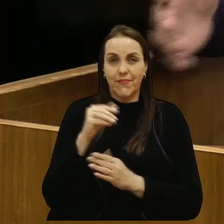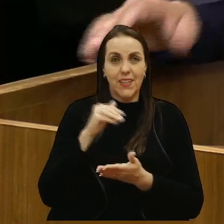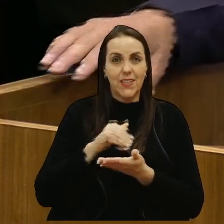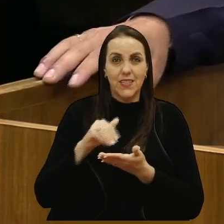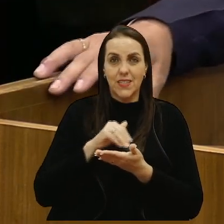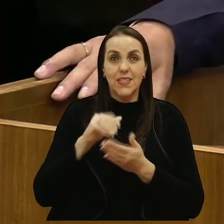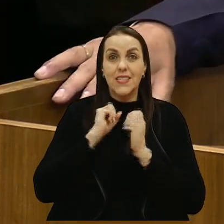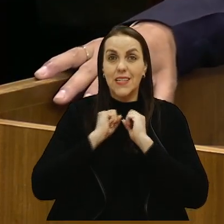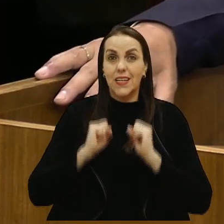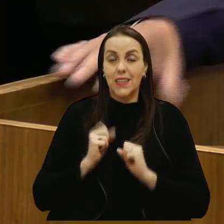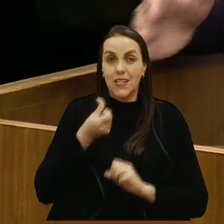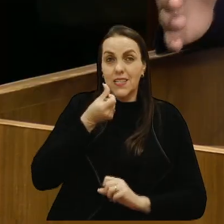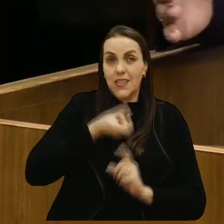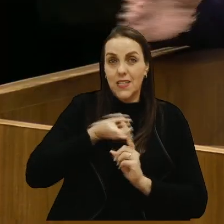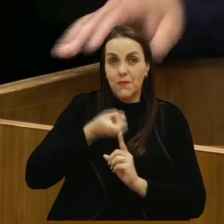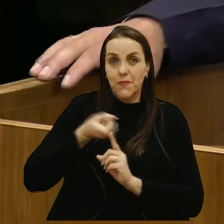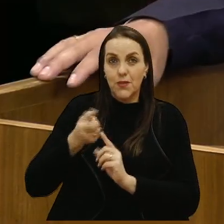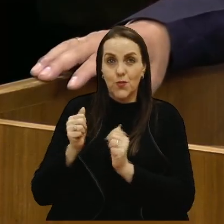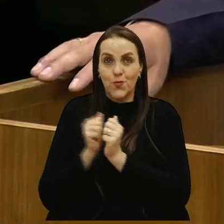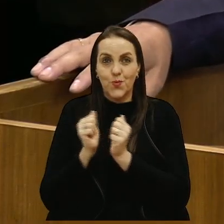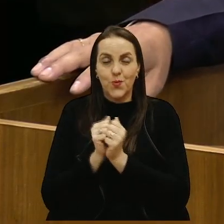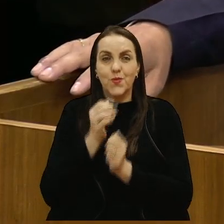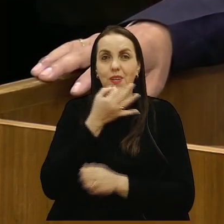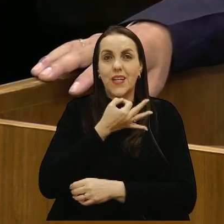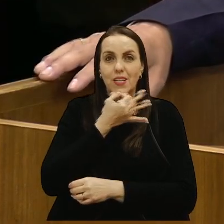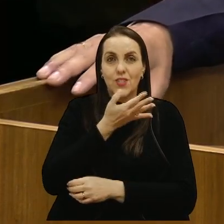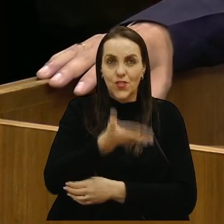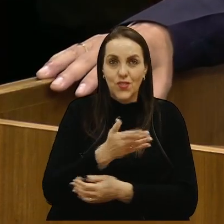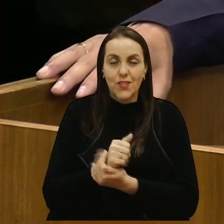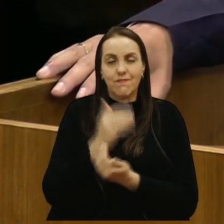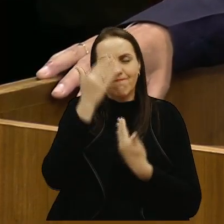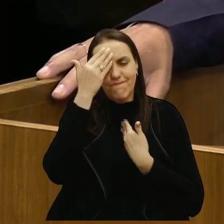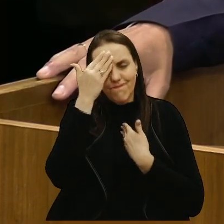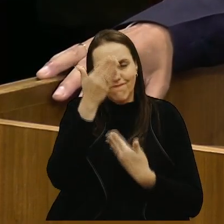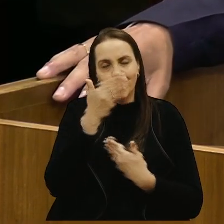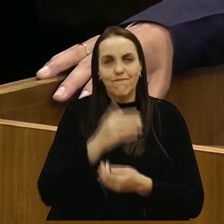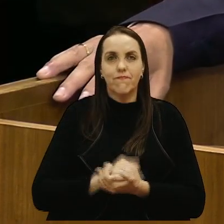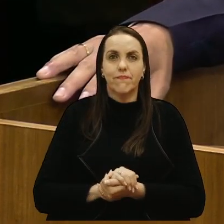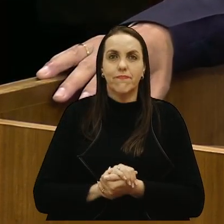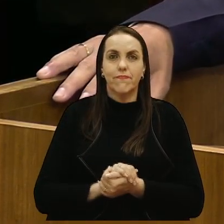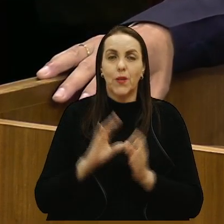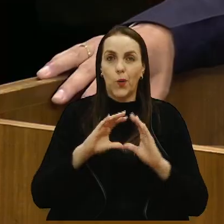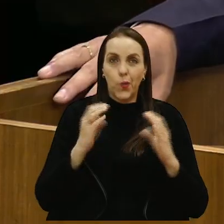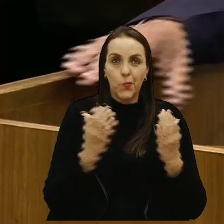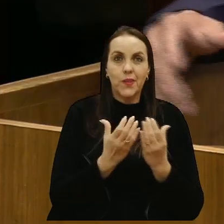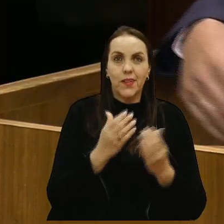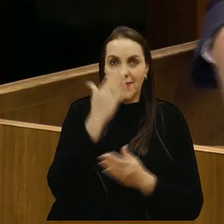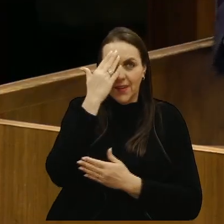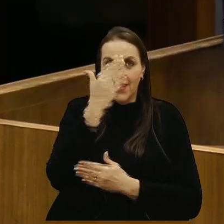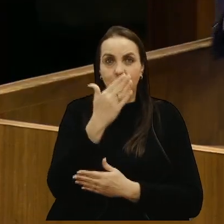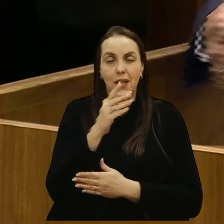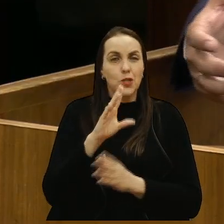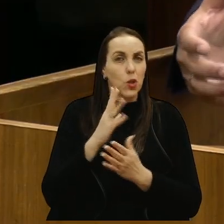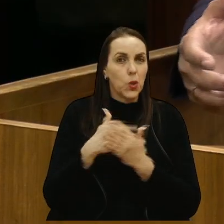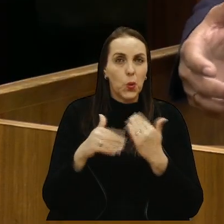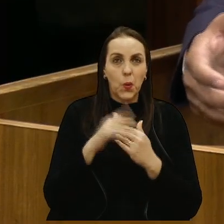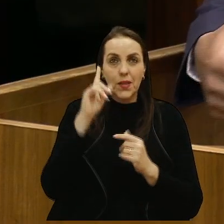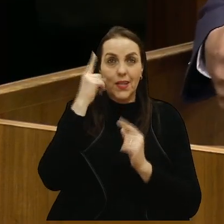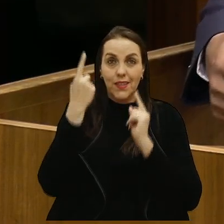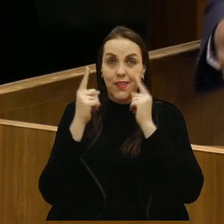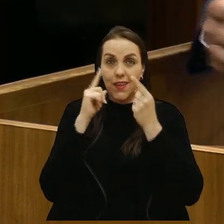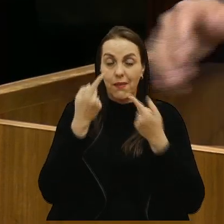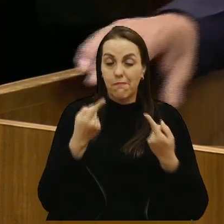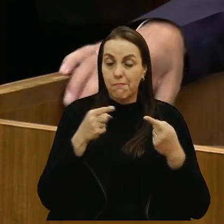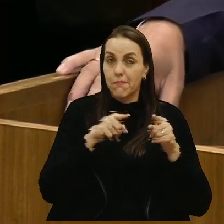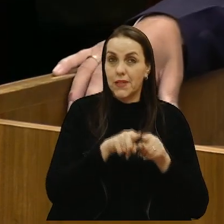juntos por 6 meses ali. Caxias do Sul agradece, as comunidades agradecem todas as ideias e a parceria que o senhor teve